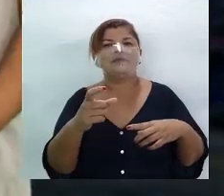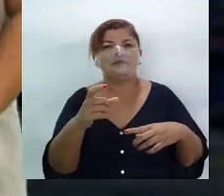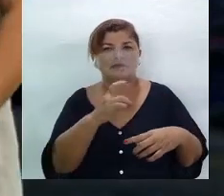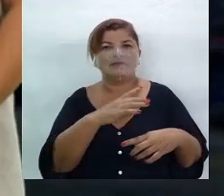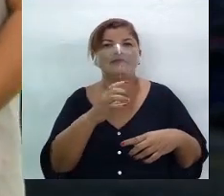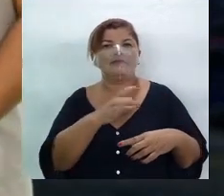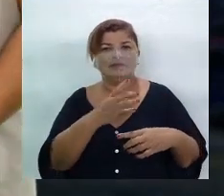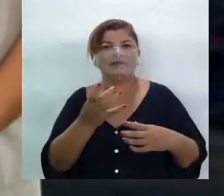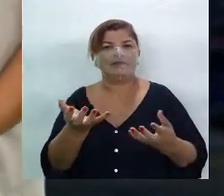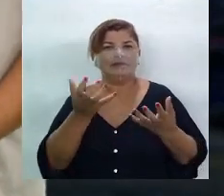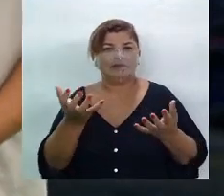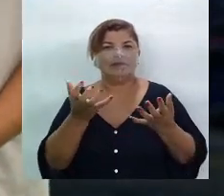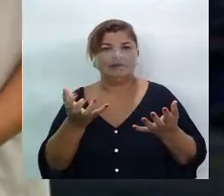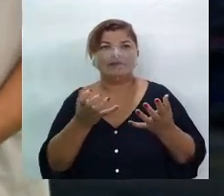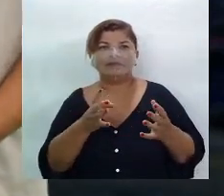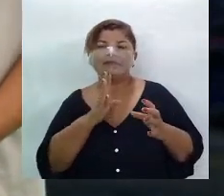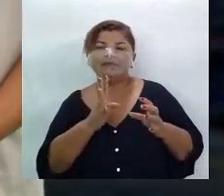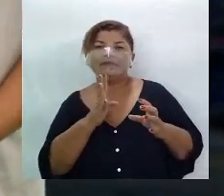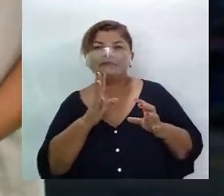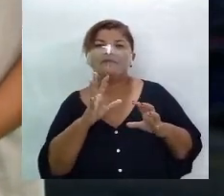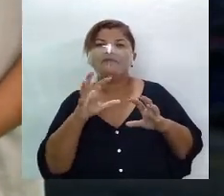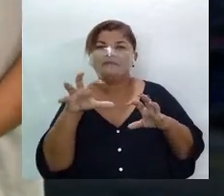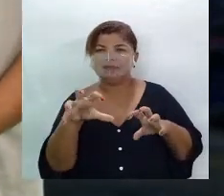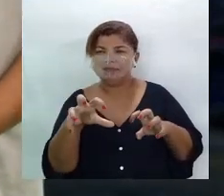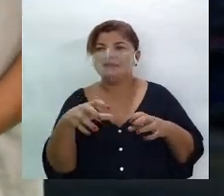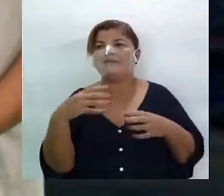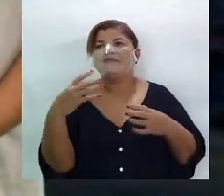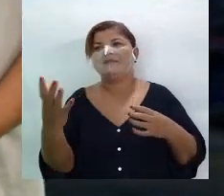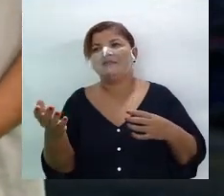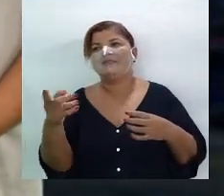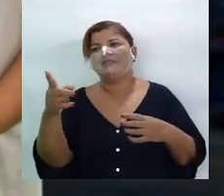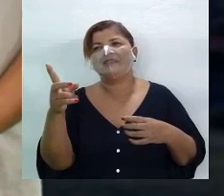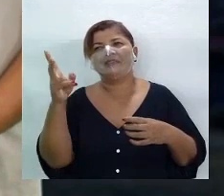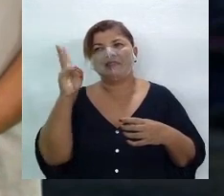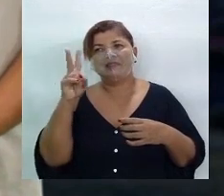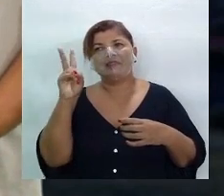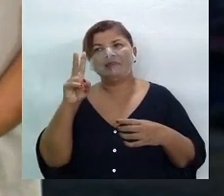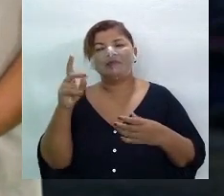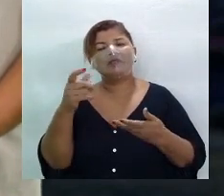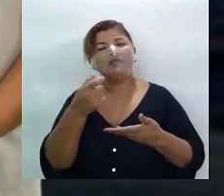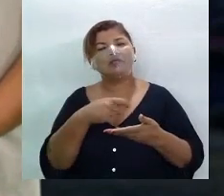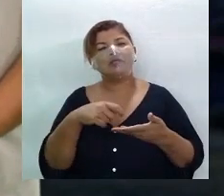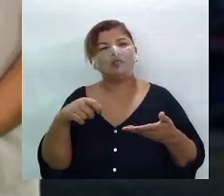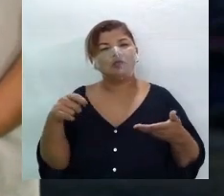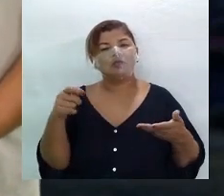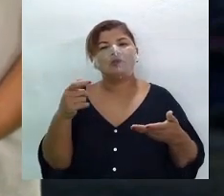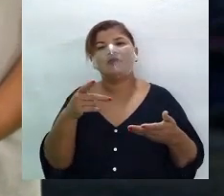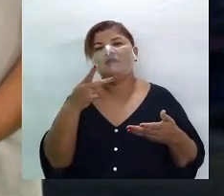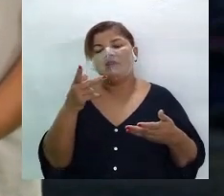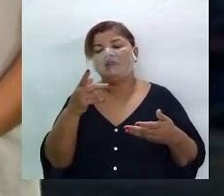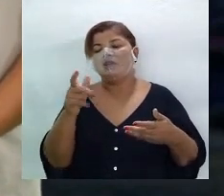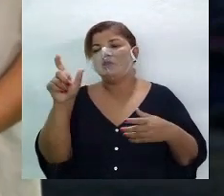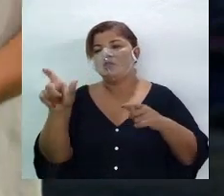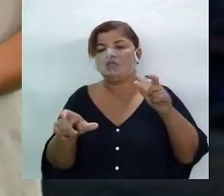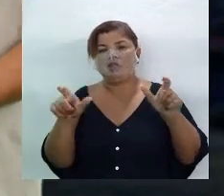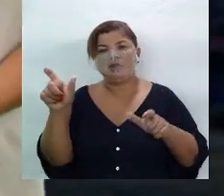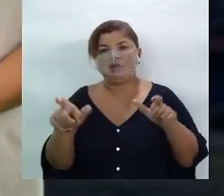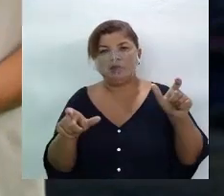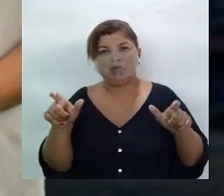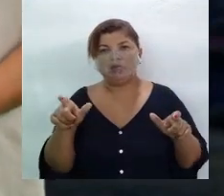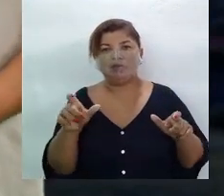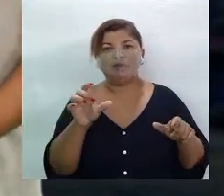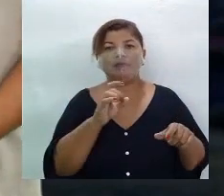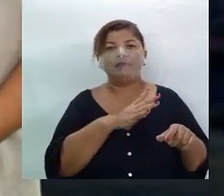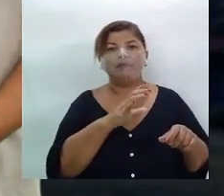O escritor H.P. Lovecraft falou uma frase interessante, não lembro da frase completa, mas uma das coisas é essa, que o ser humano, o